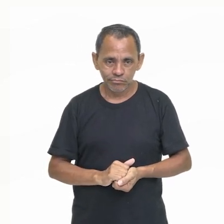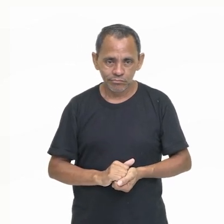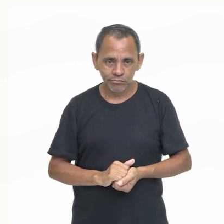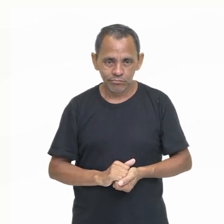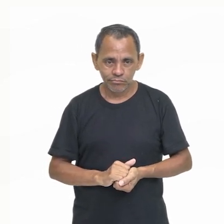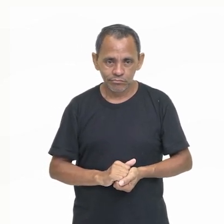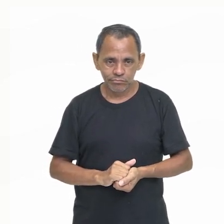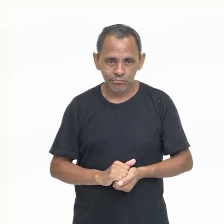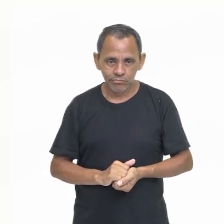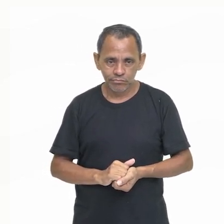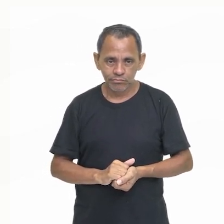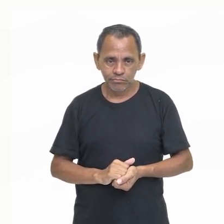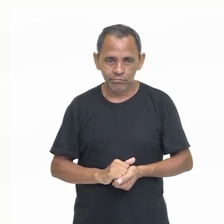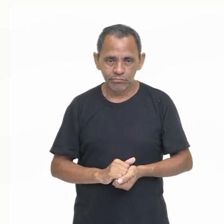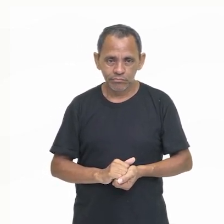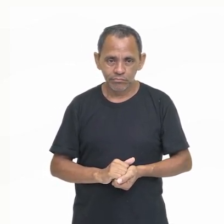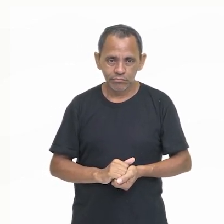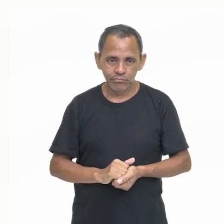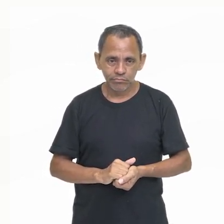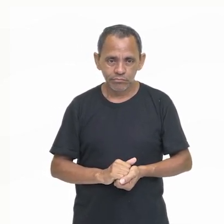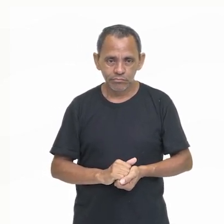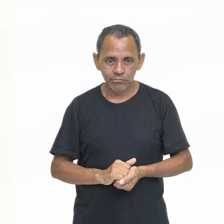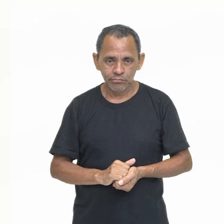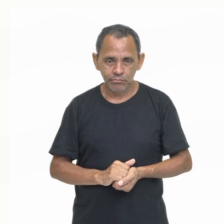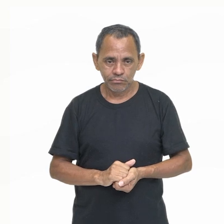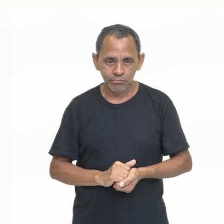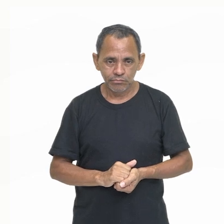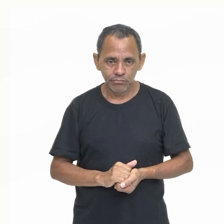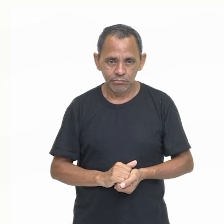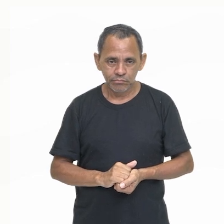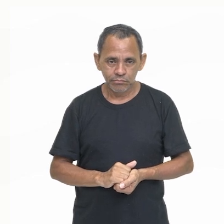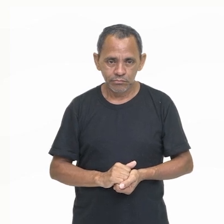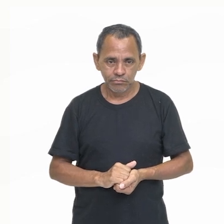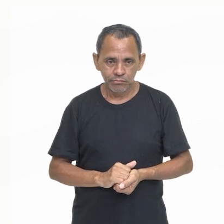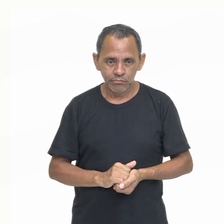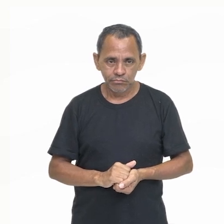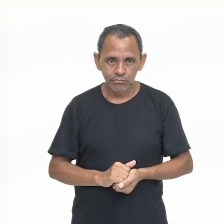4.230, eu gosto muito de deixar assim, ó, 4.230,0, que a gente